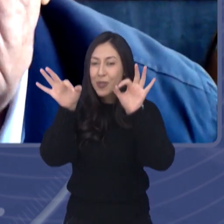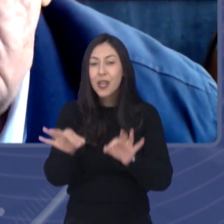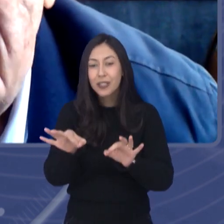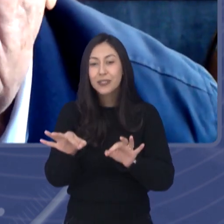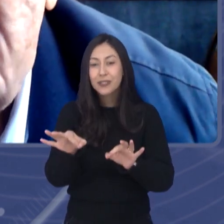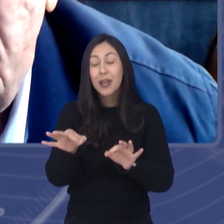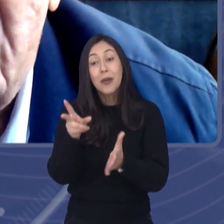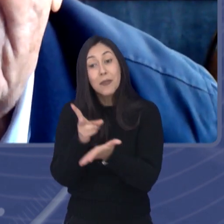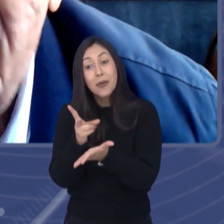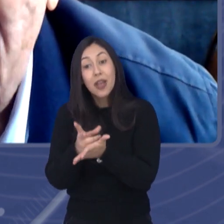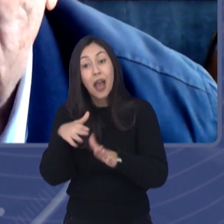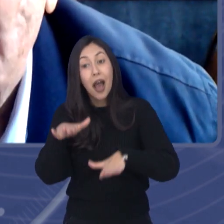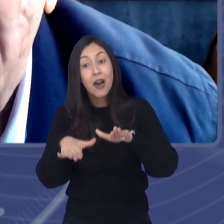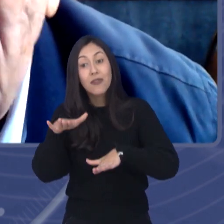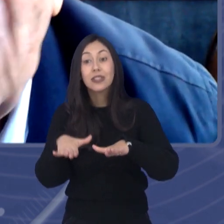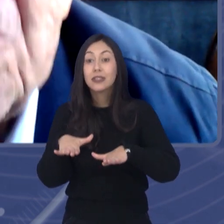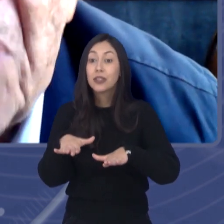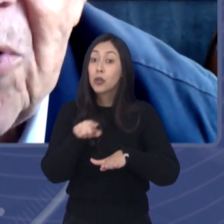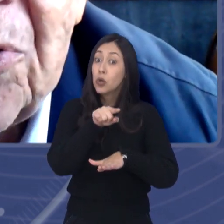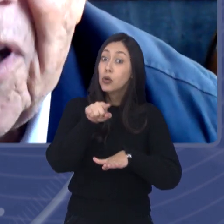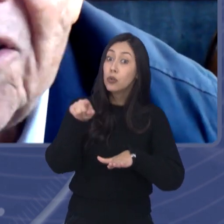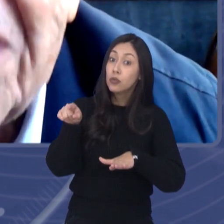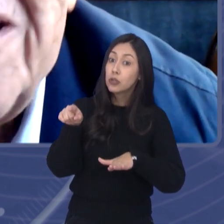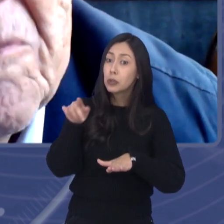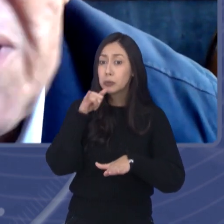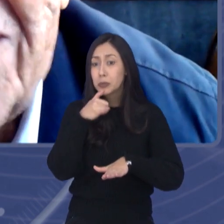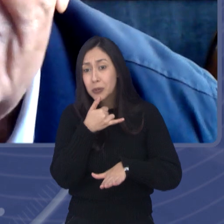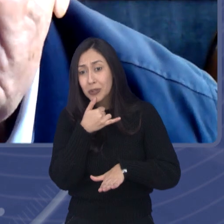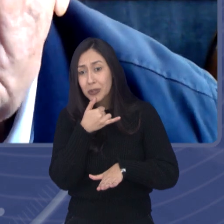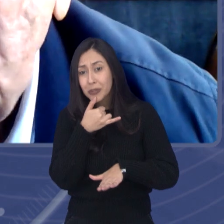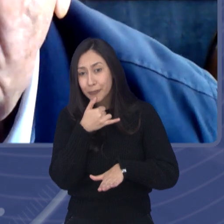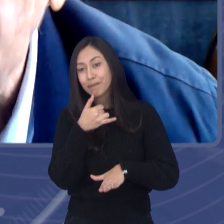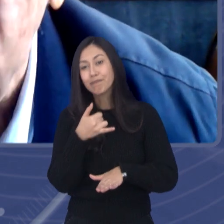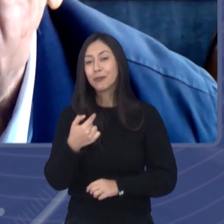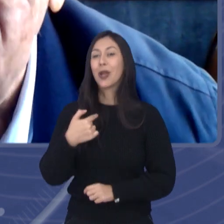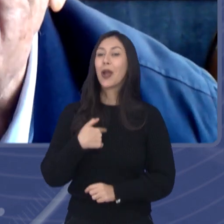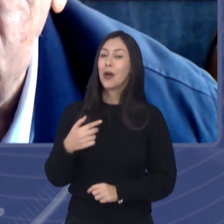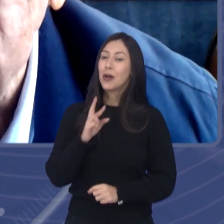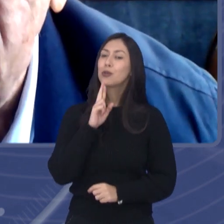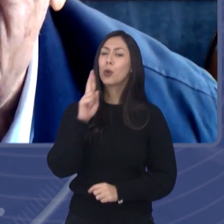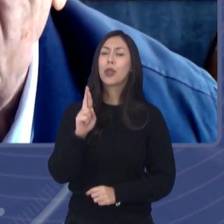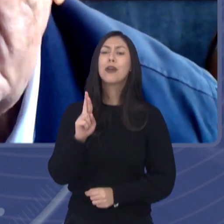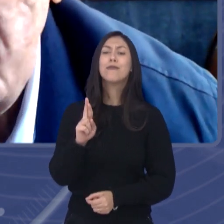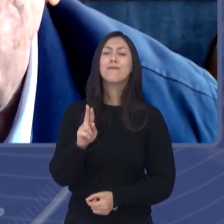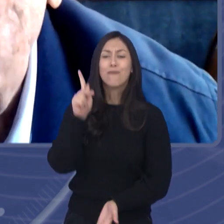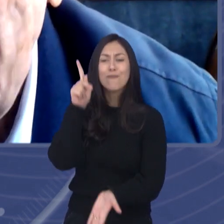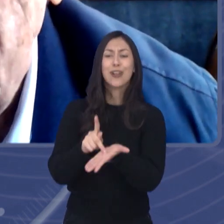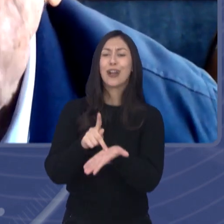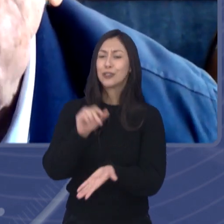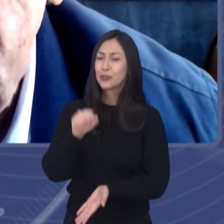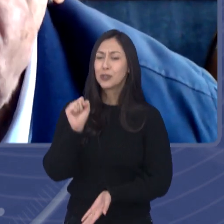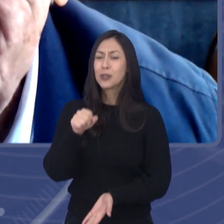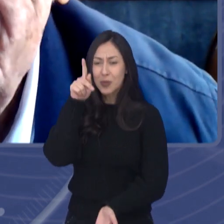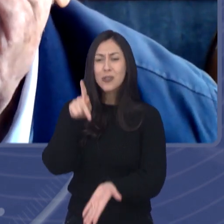Mesmo que alguma coisa possa até deixar você ou o Paulo triste, mas é uma franqueza que eu não queria ter, mas eu